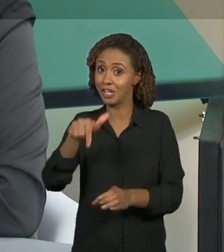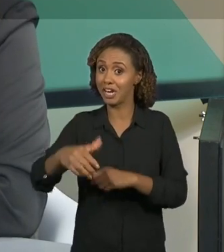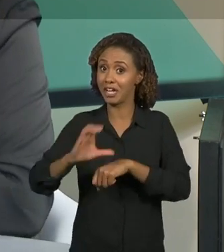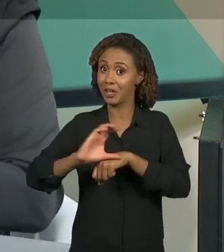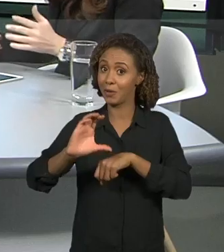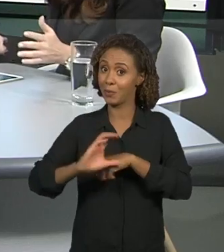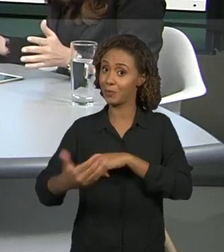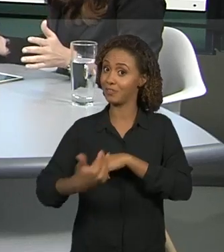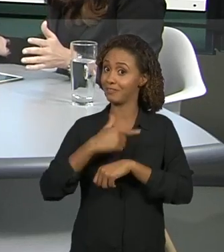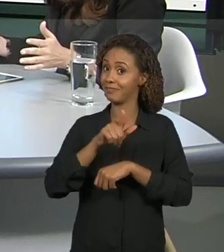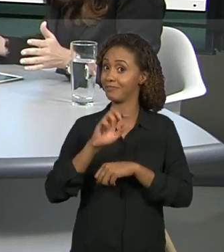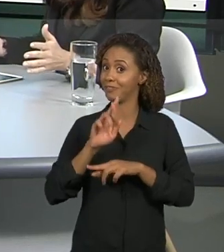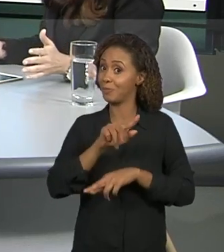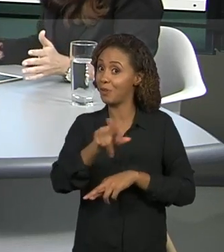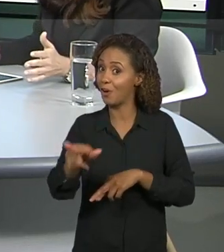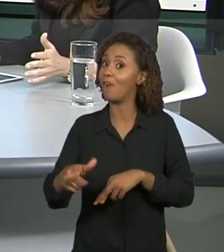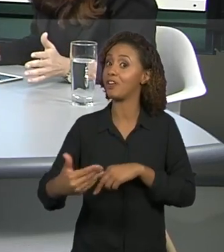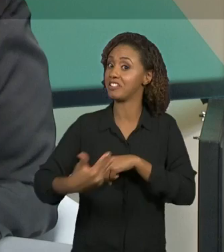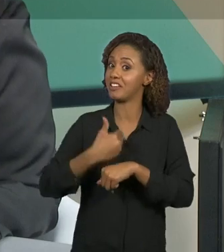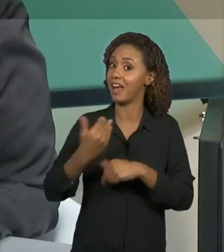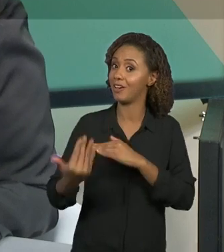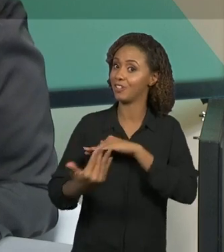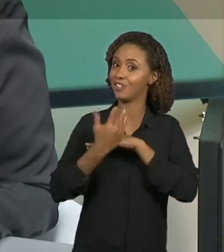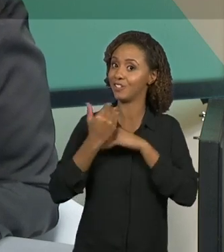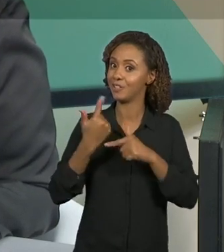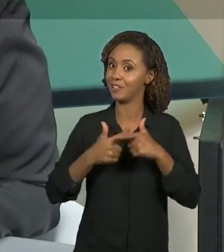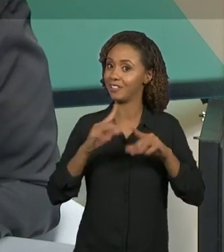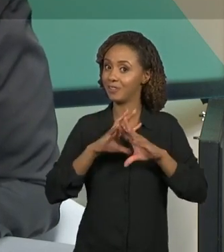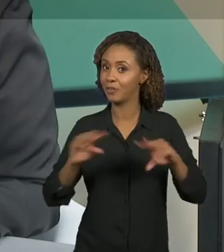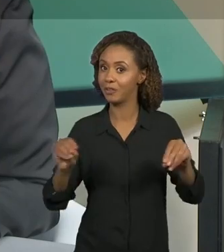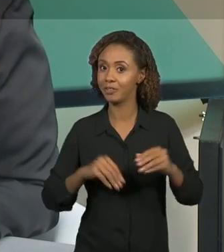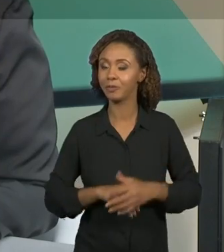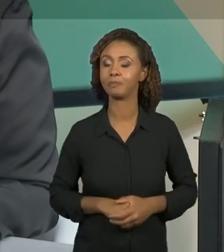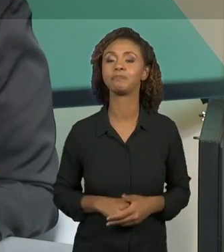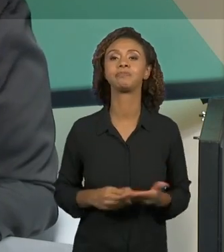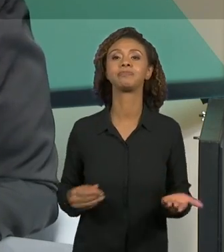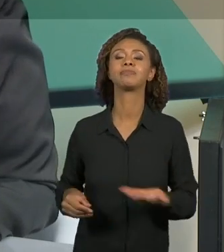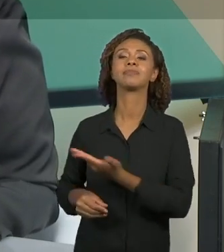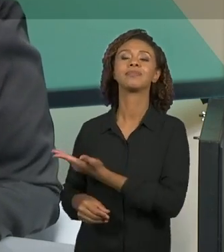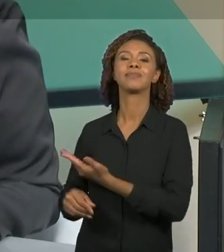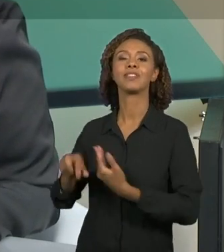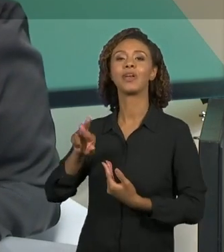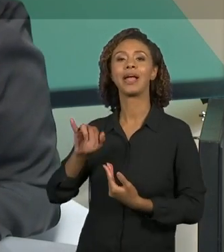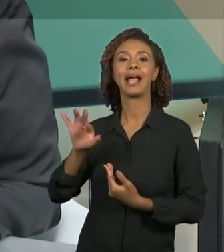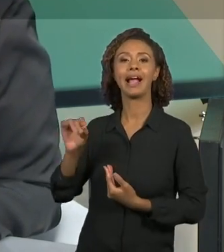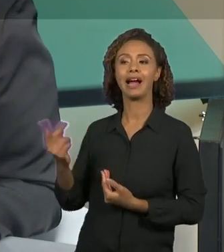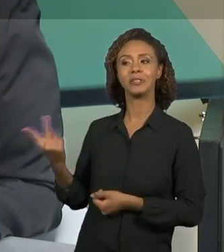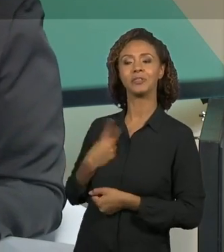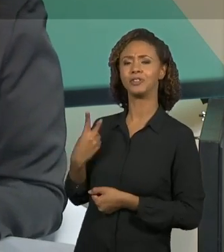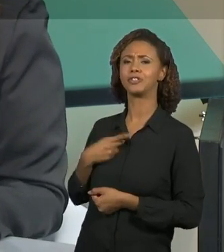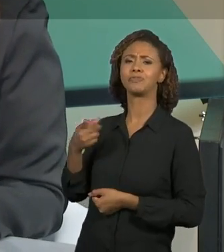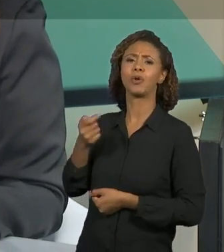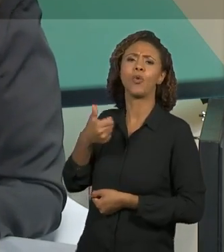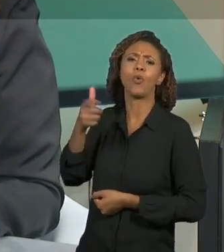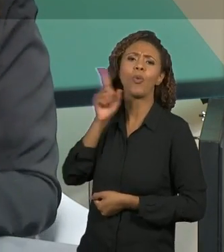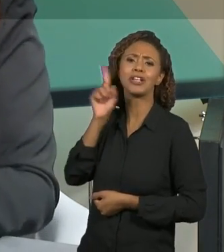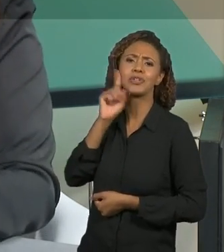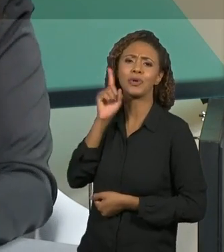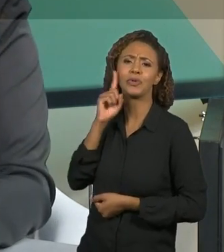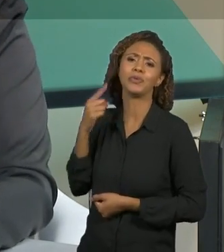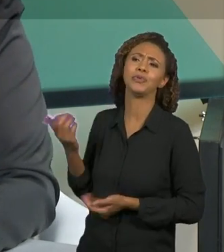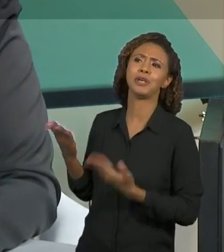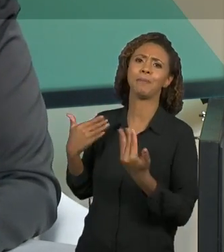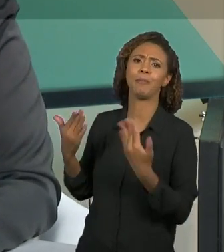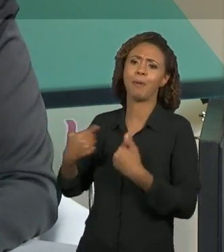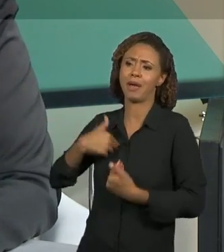formação com a gente e ricardo eu e o ricardo nos falamos quase todos os dias ele é coordenador do curso eu sou diretora da